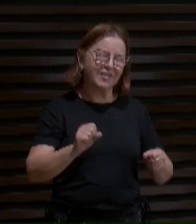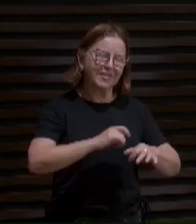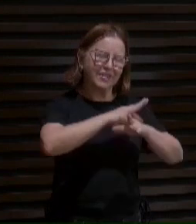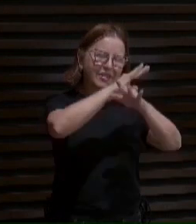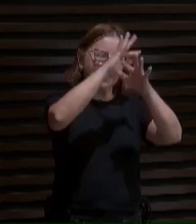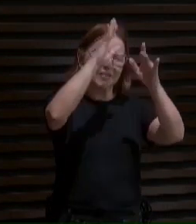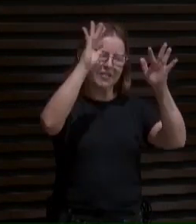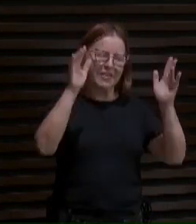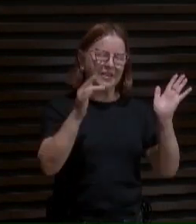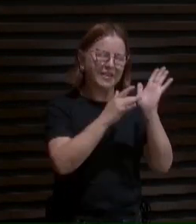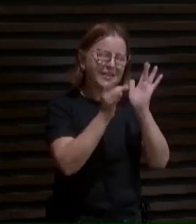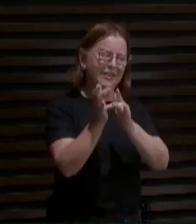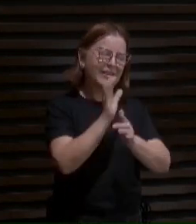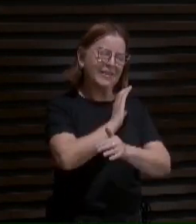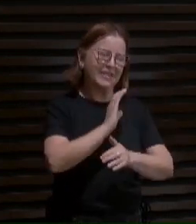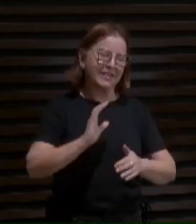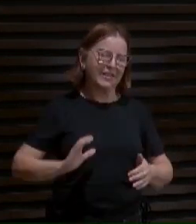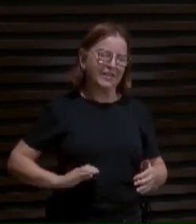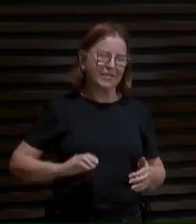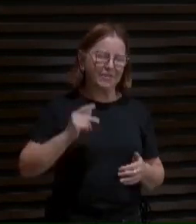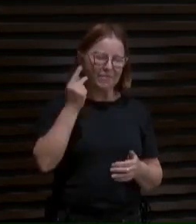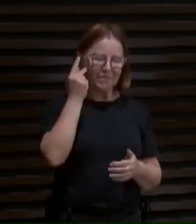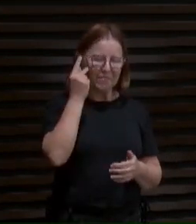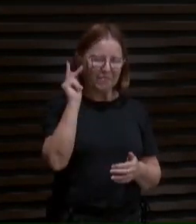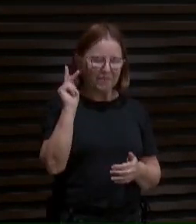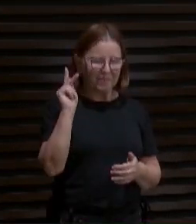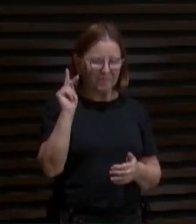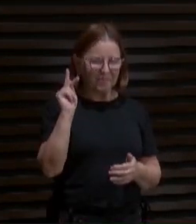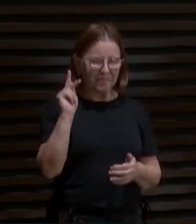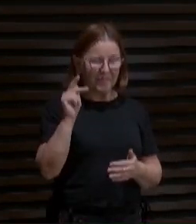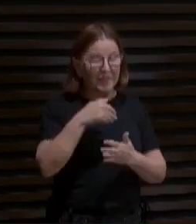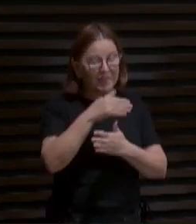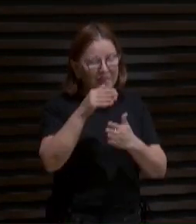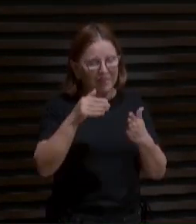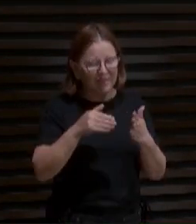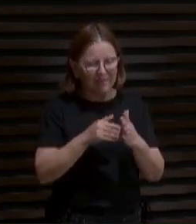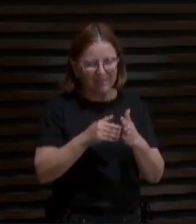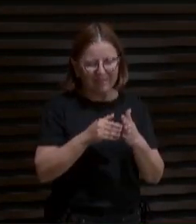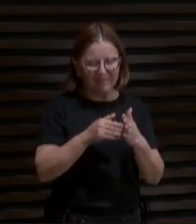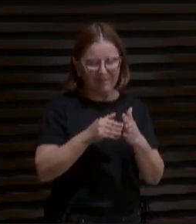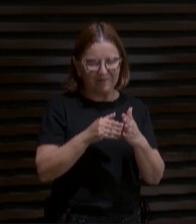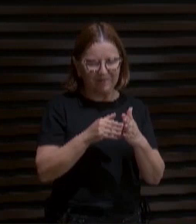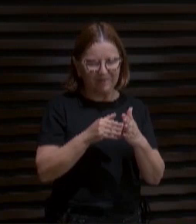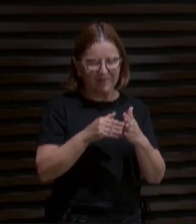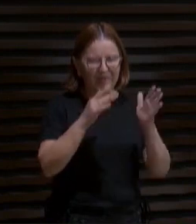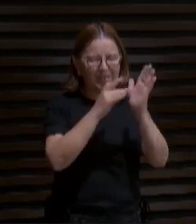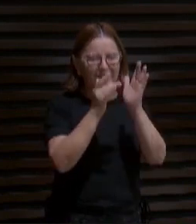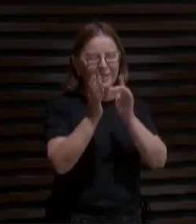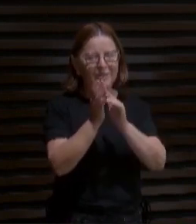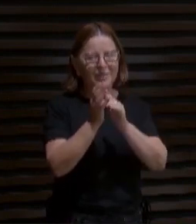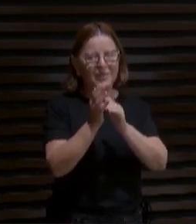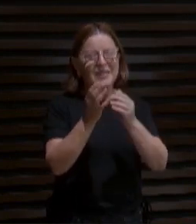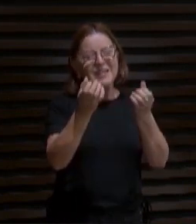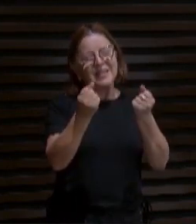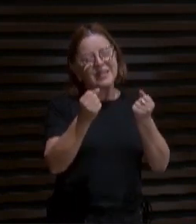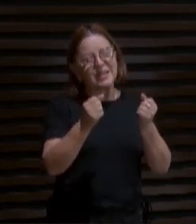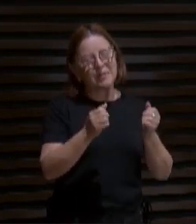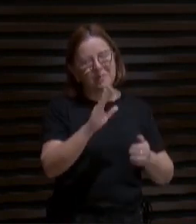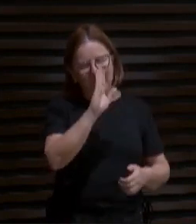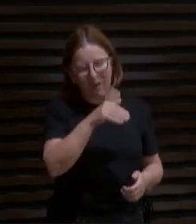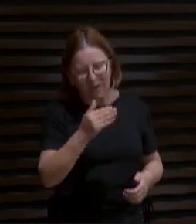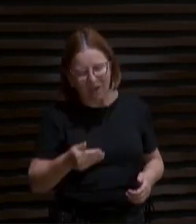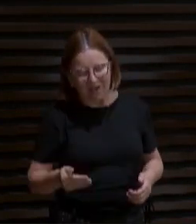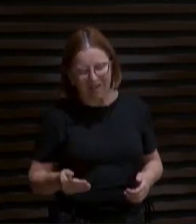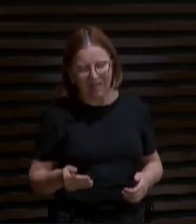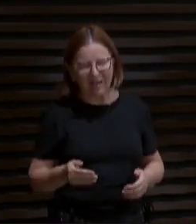glorifica Jesus Cristo, para que em tudo Ele receba a honra. Nós oramos no